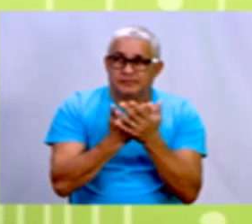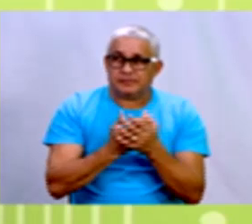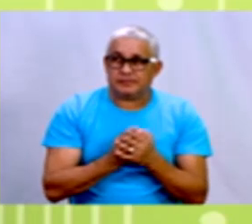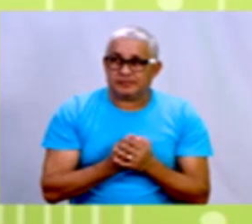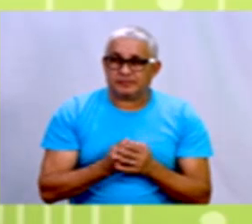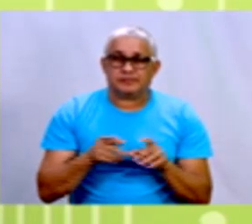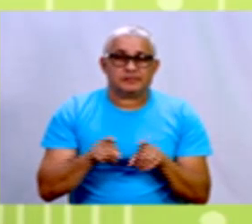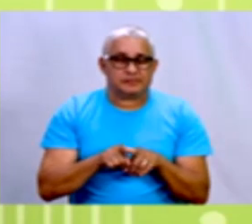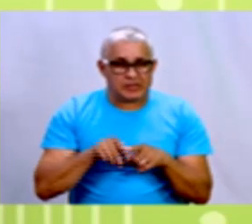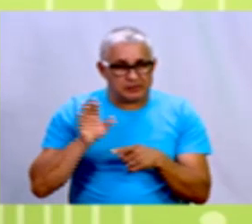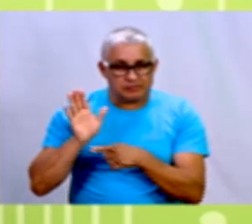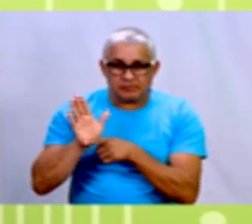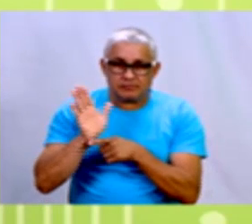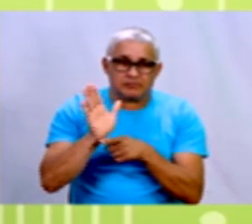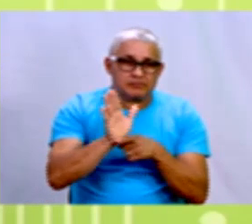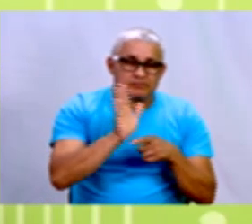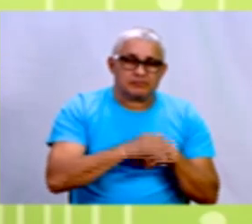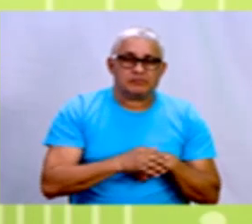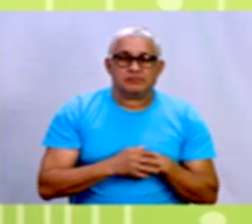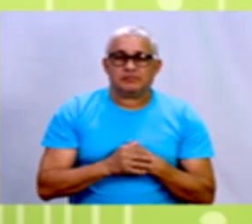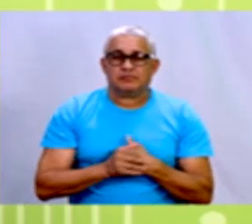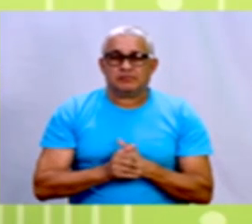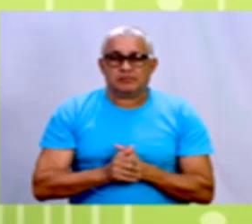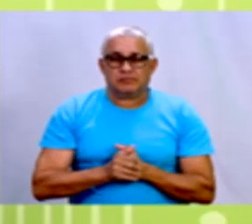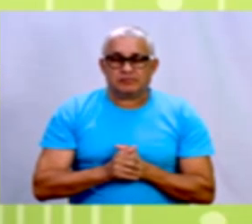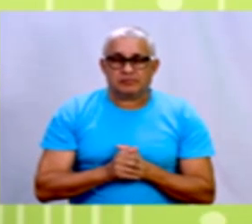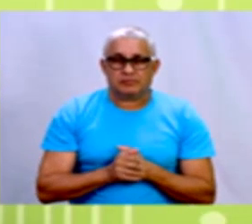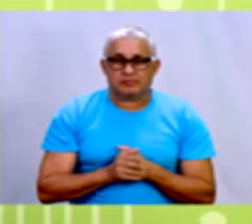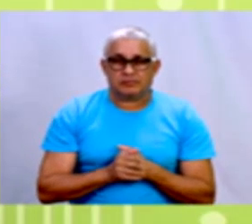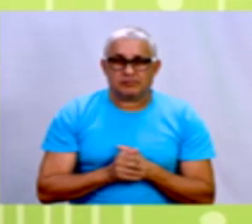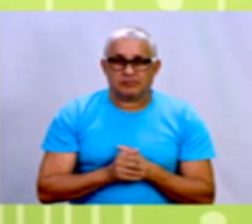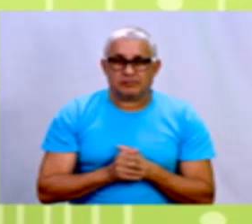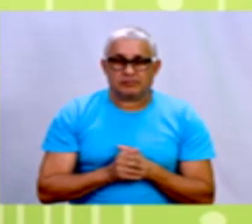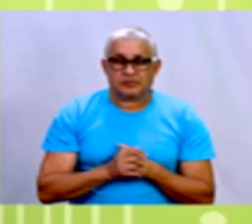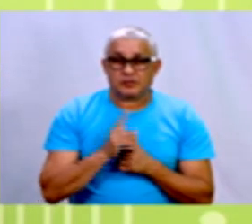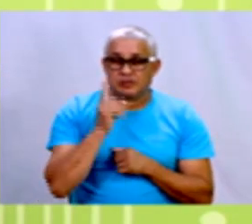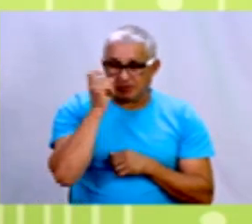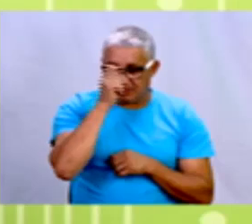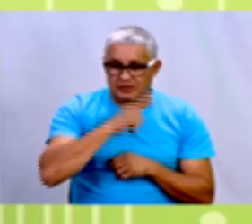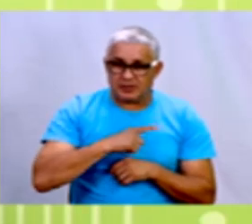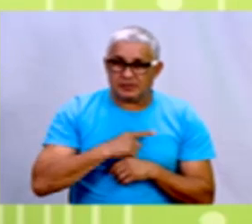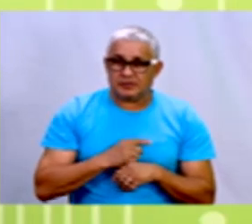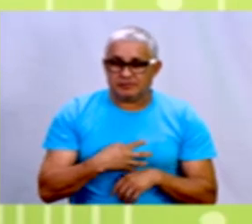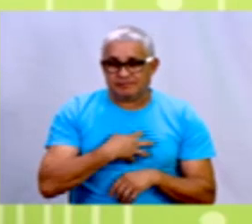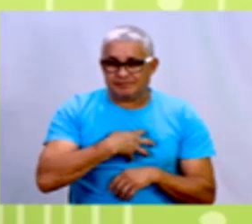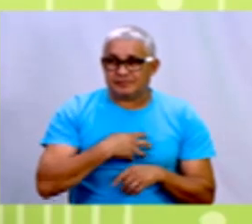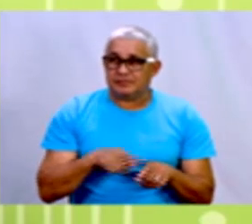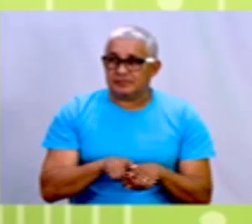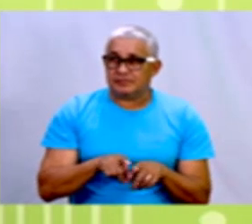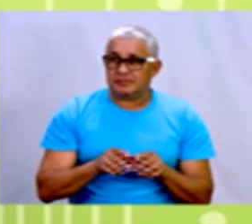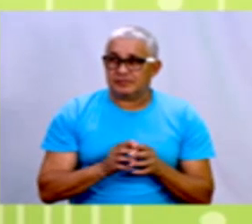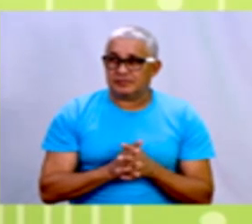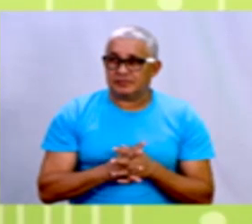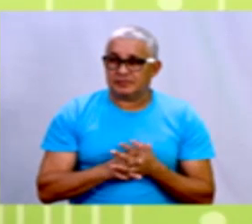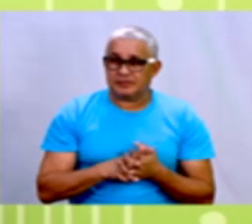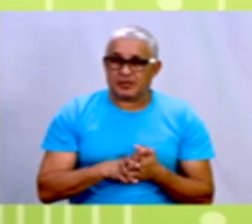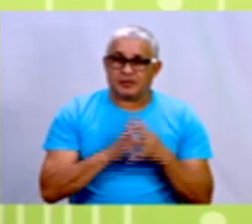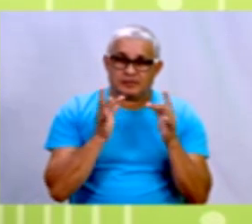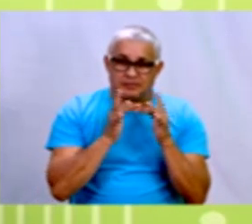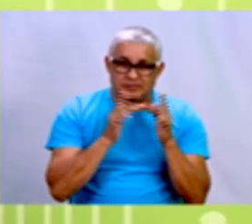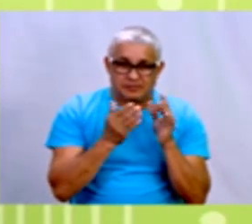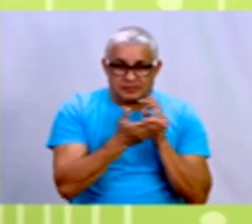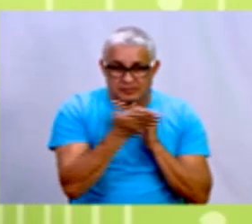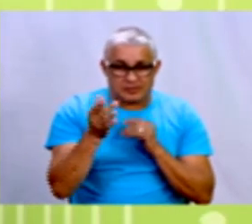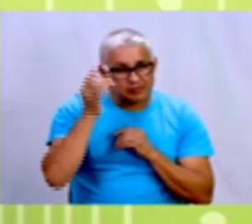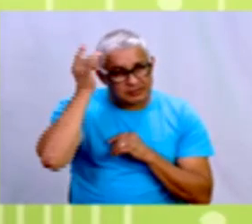onde eles vão auxiliar vocês aí nas dificuldades que vocês têm. Eles vão, como eles estão assim em contato com vocês,